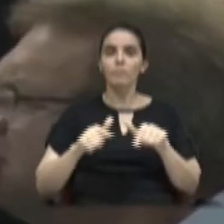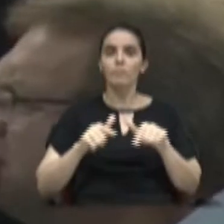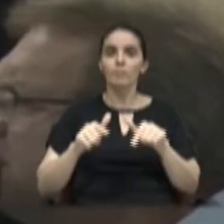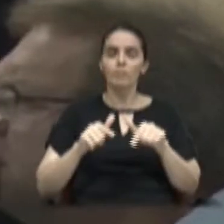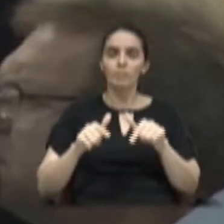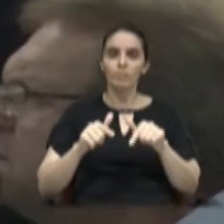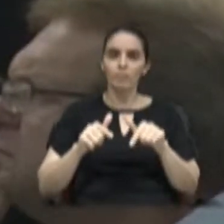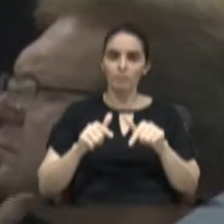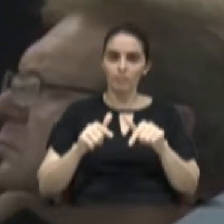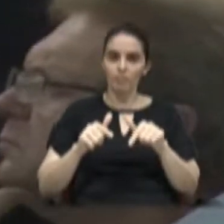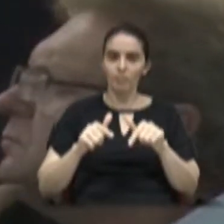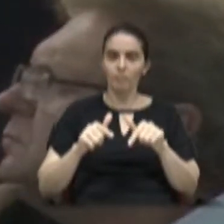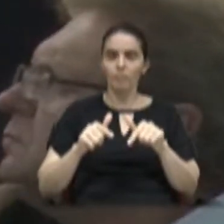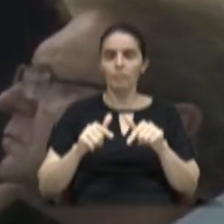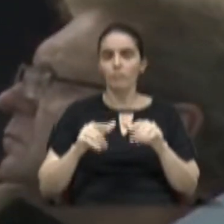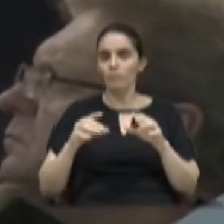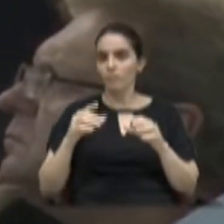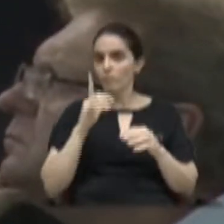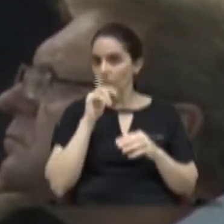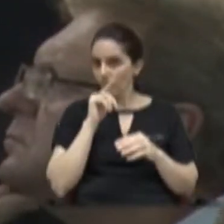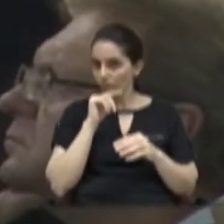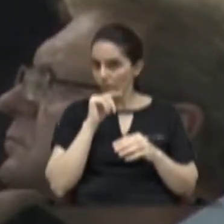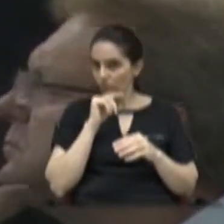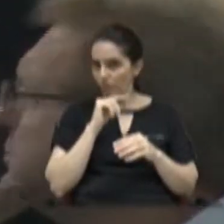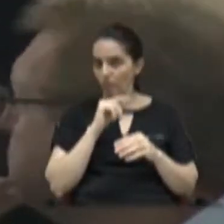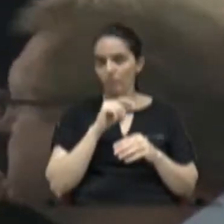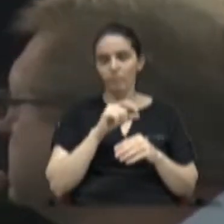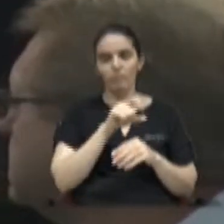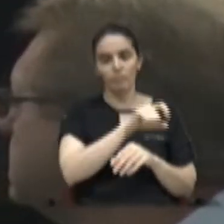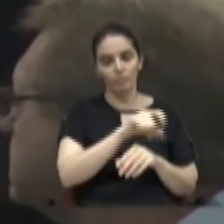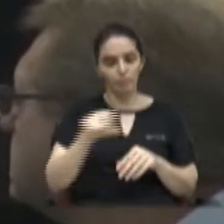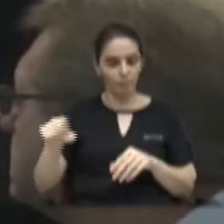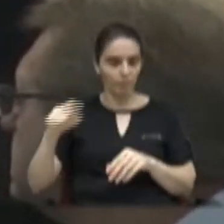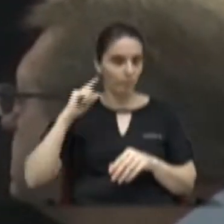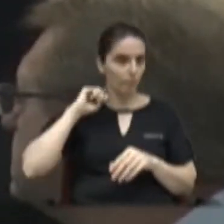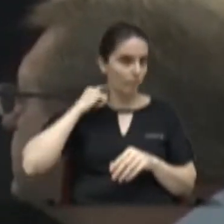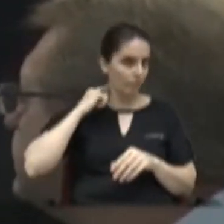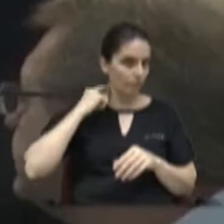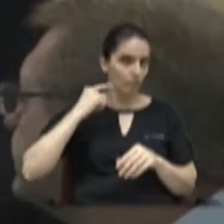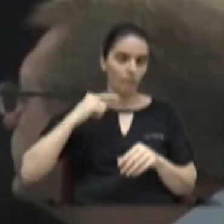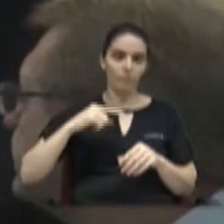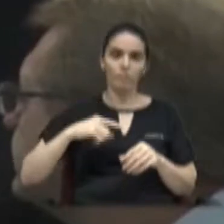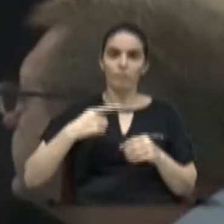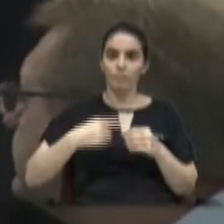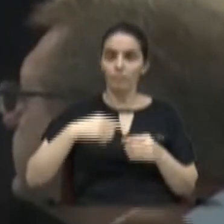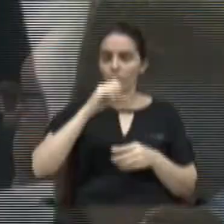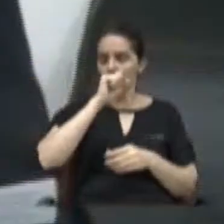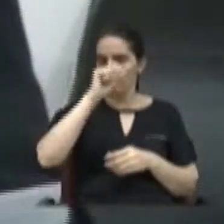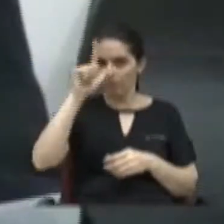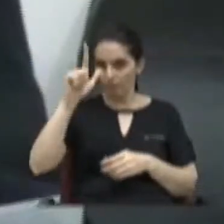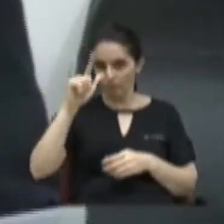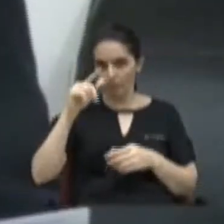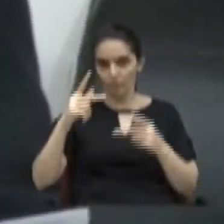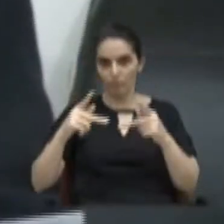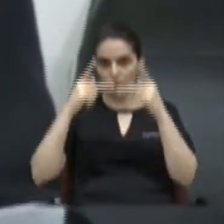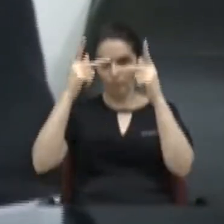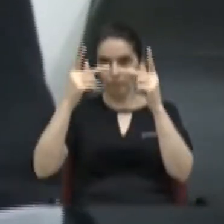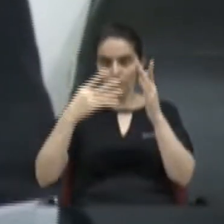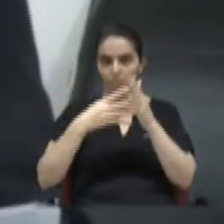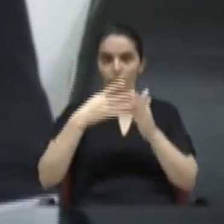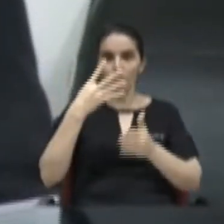saneamento básico de água e esgotos sanitários de Limeira. Que no parágrafo